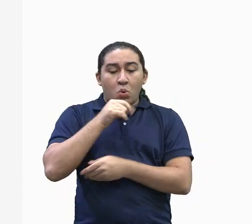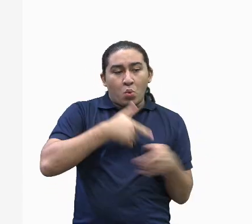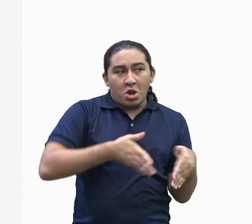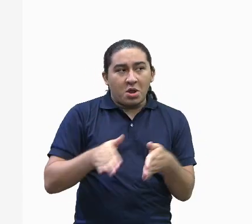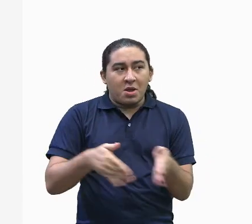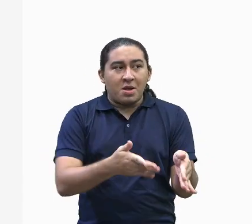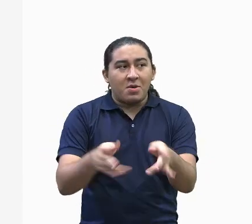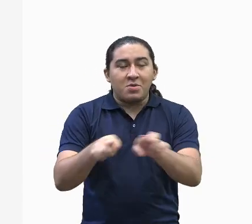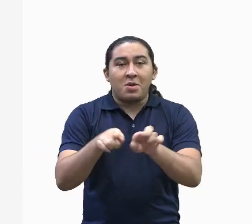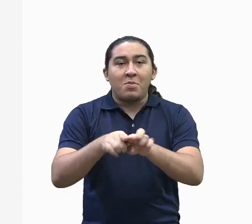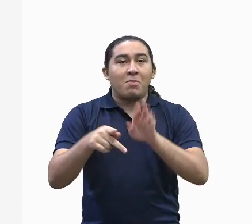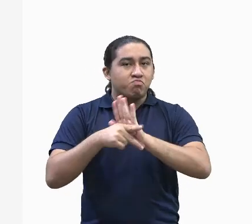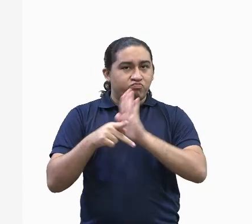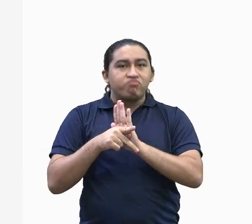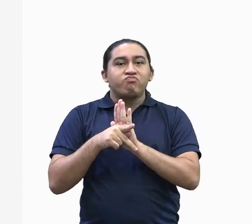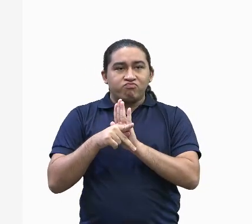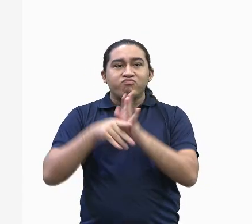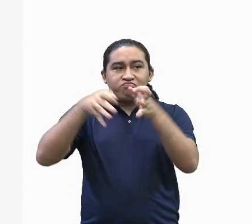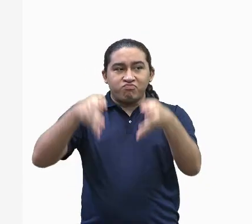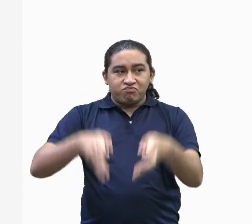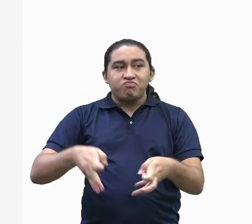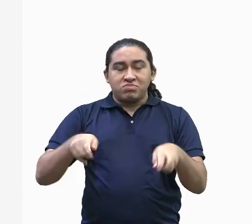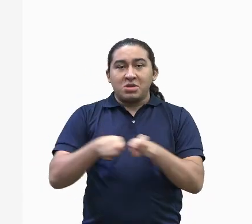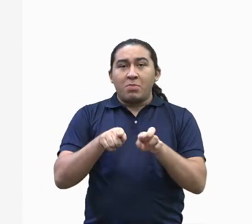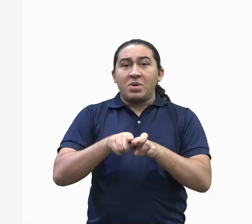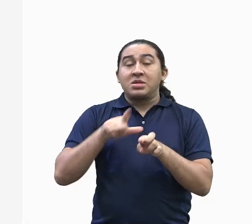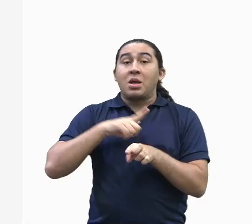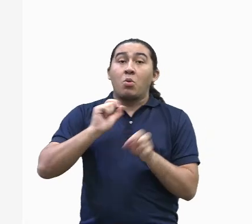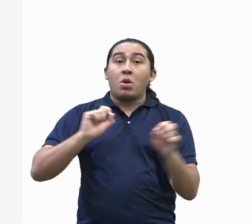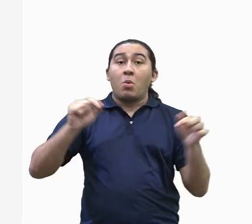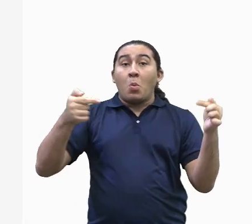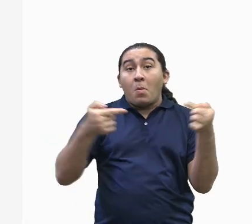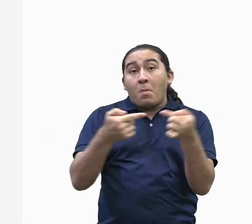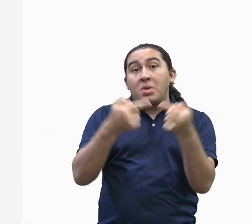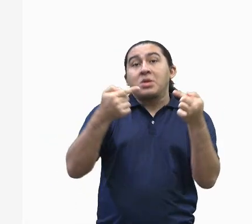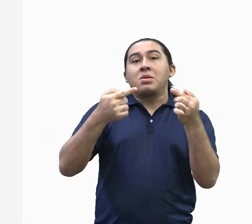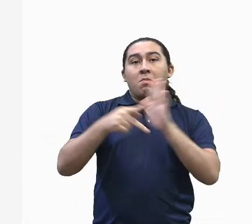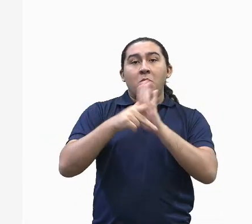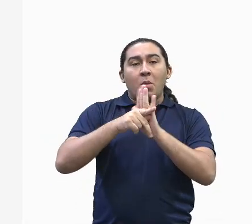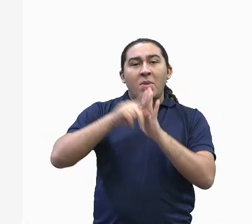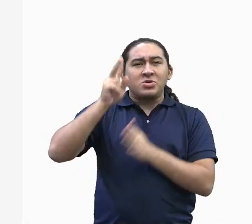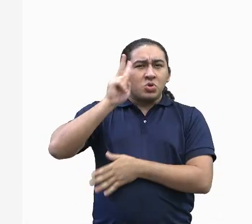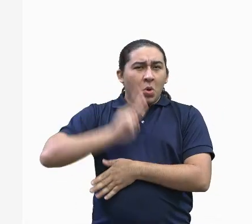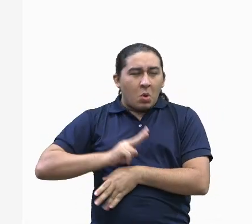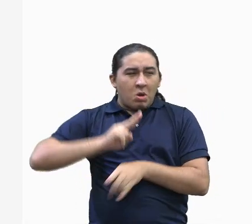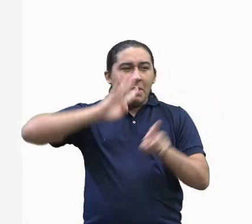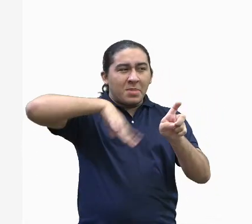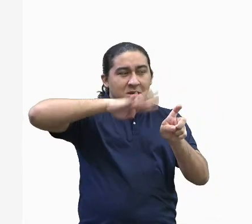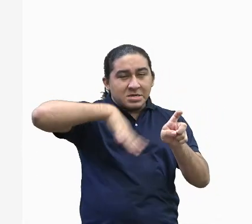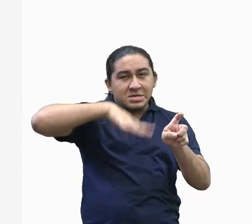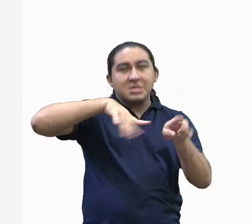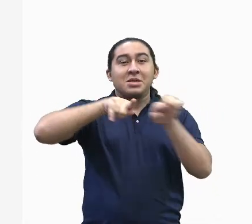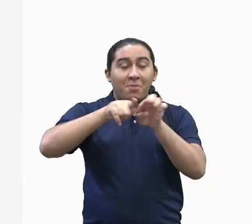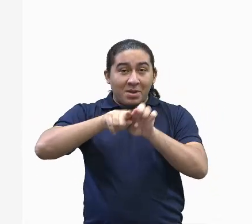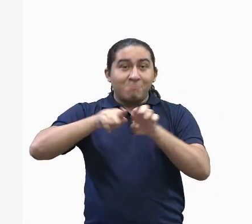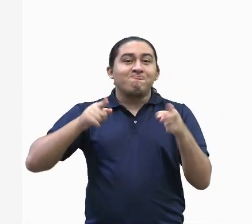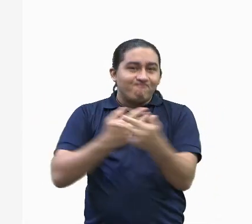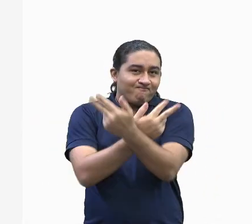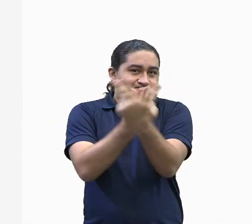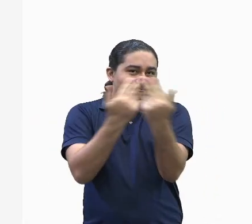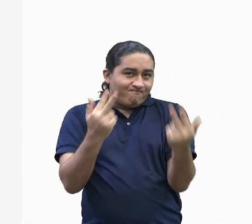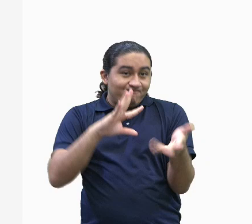sagradas, conectando-os à narrativa míticas, ou seja, às lendas, aos mitos